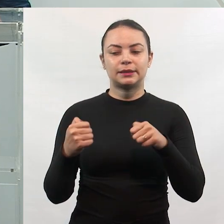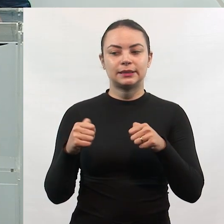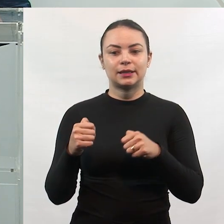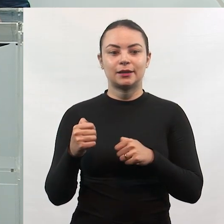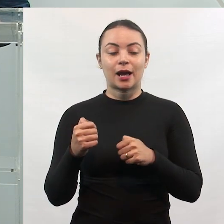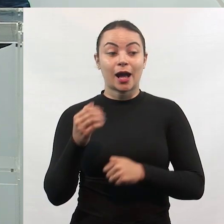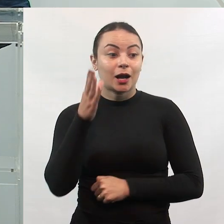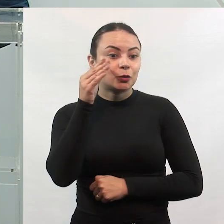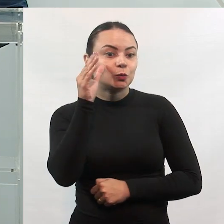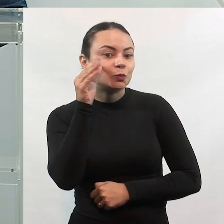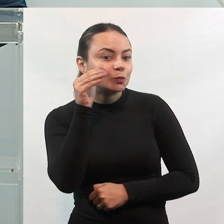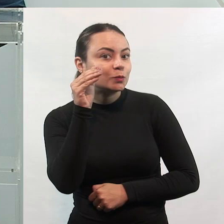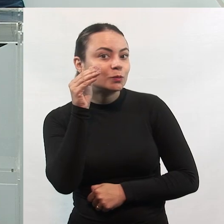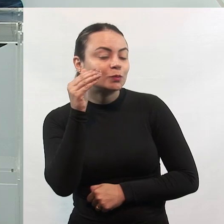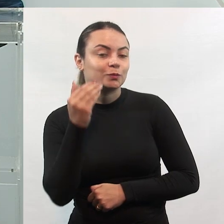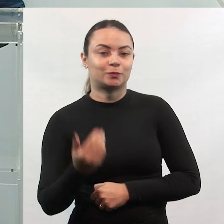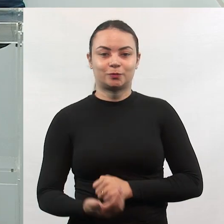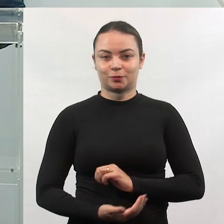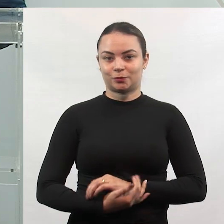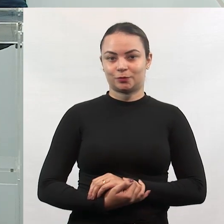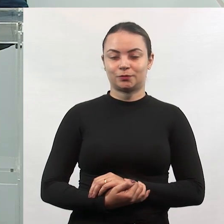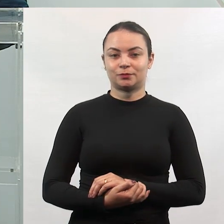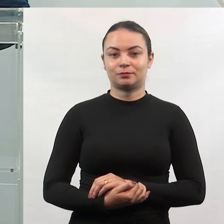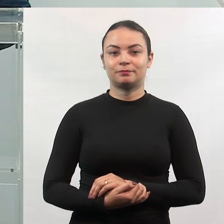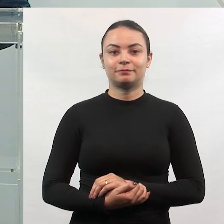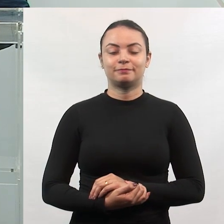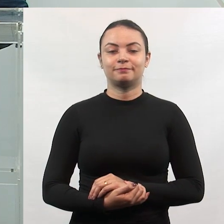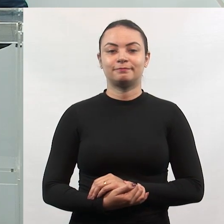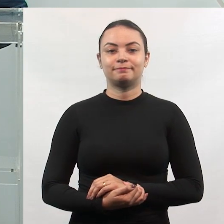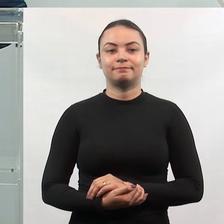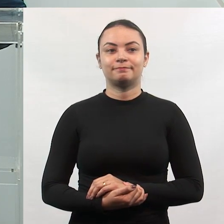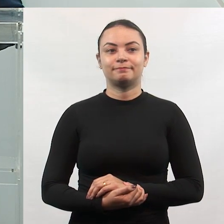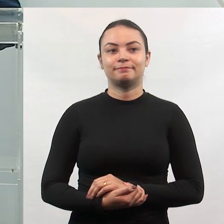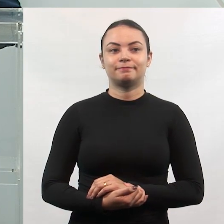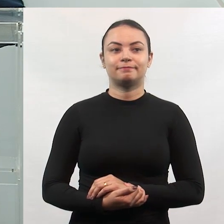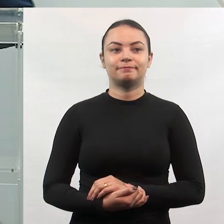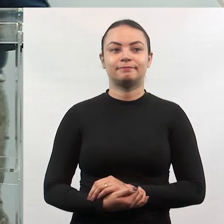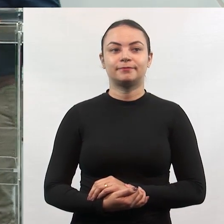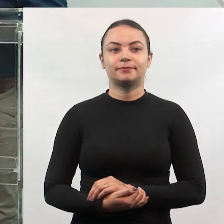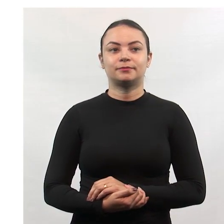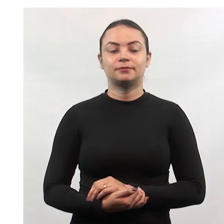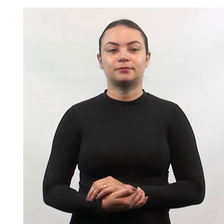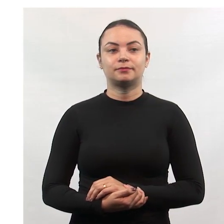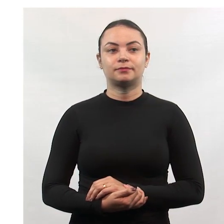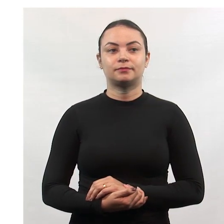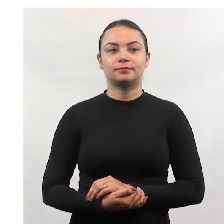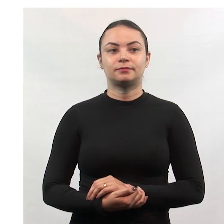tema seja interessante para quem lê, né? O teu projeto seja interessante para quem lê, tá? Então, vamos aqui, a definição do